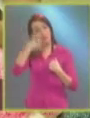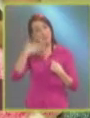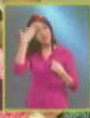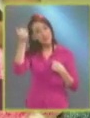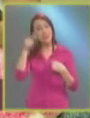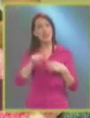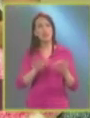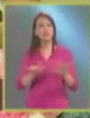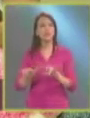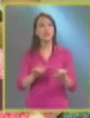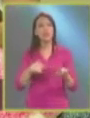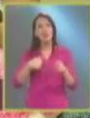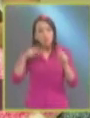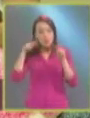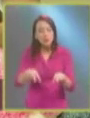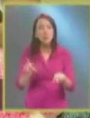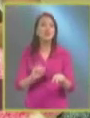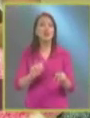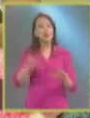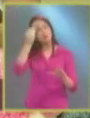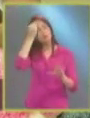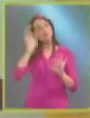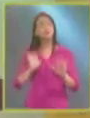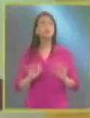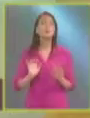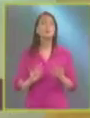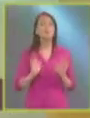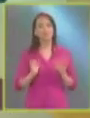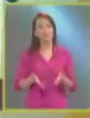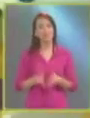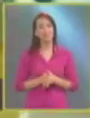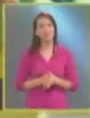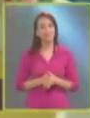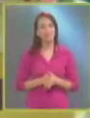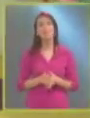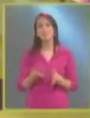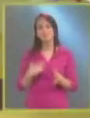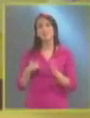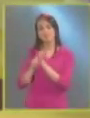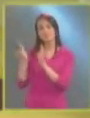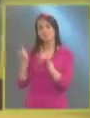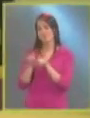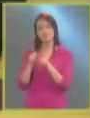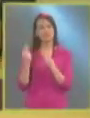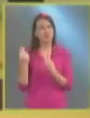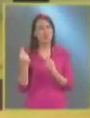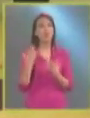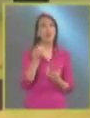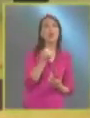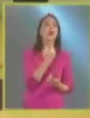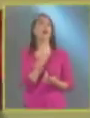teclado decorado. Você não precisa olhar para digitar. Entendi. Agora você, ceguinho. É a mesma coisa. Agora tem alguns